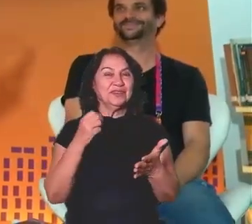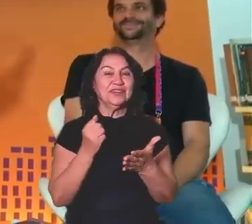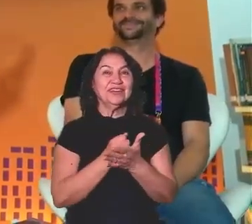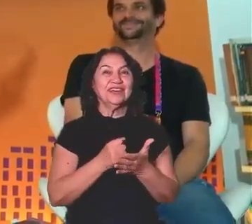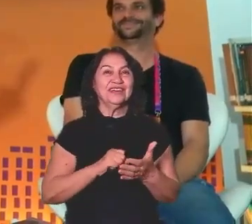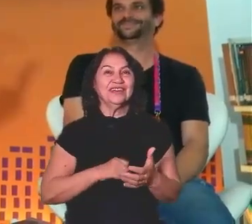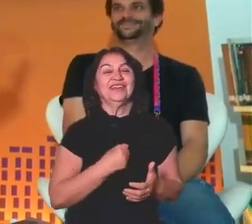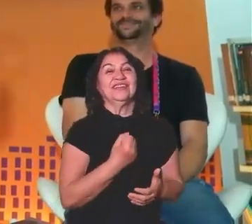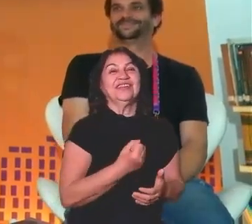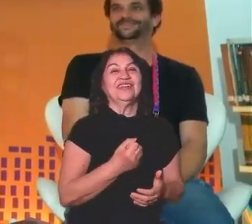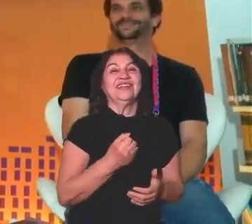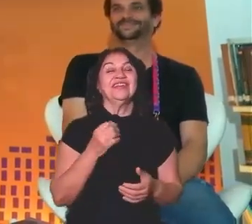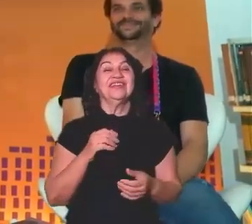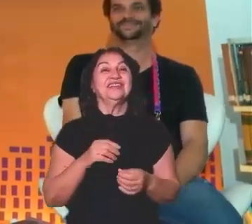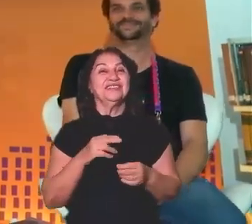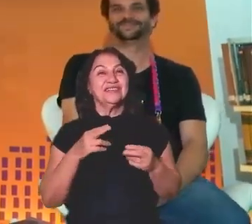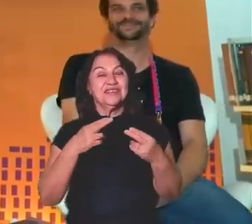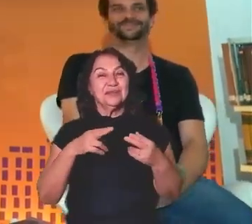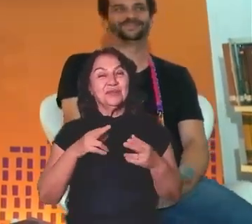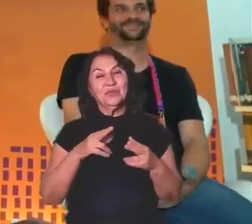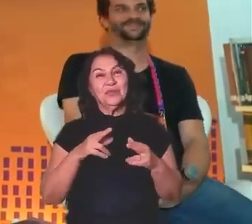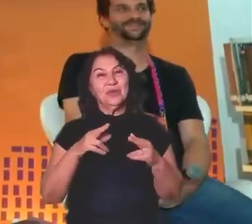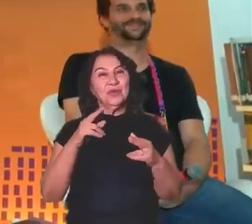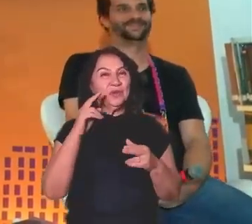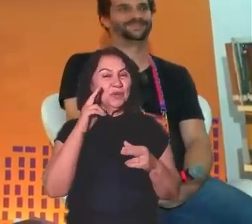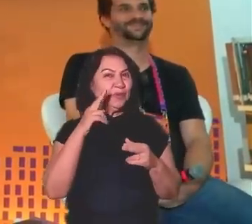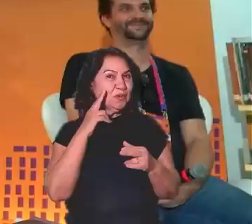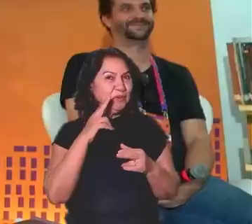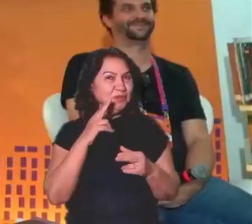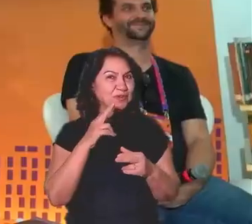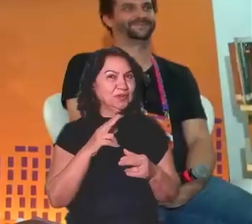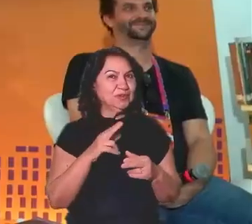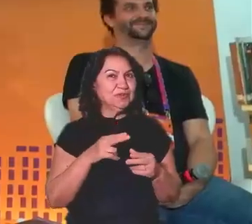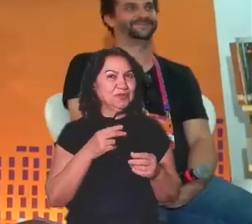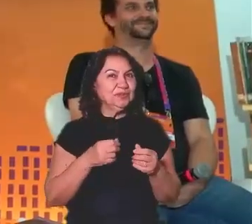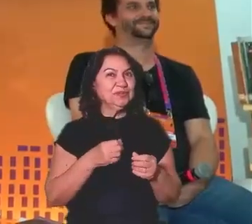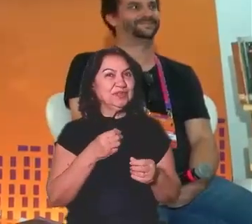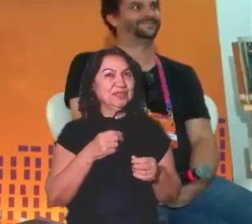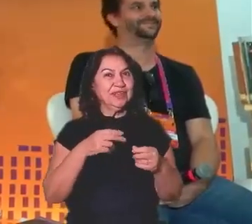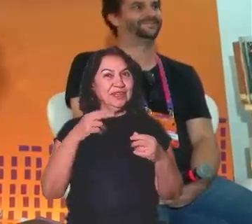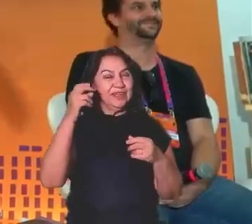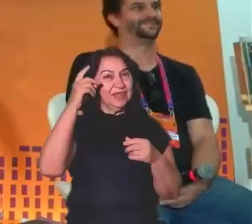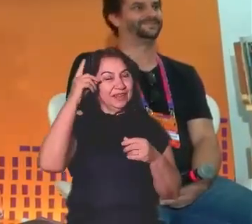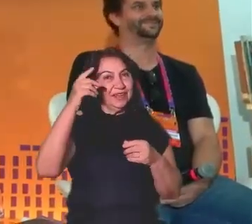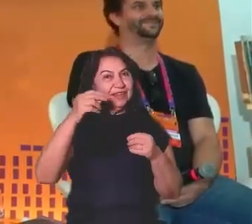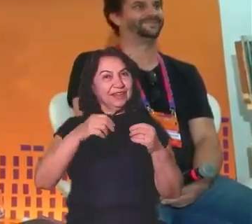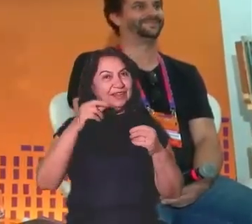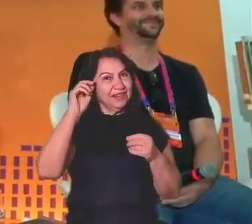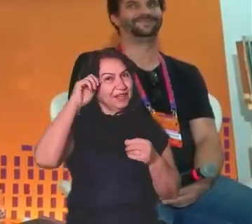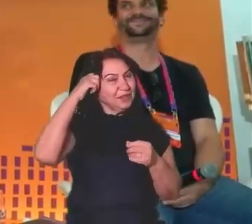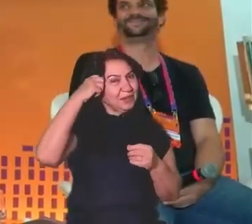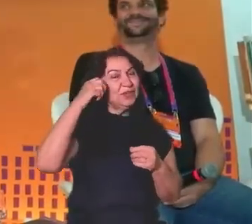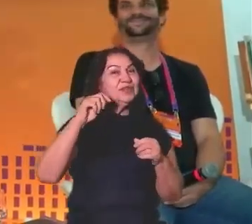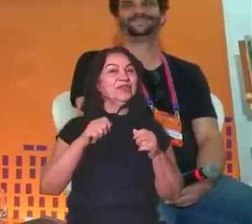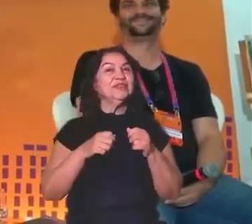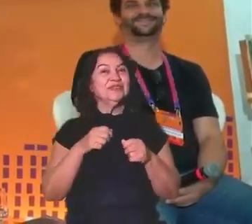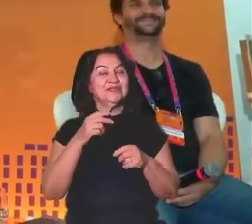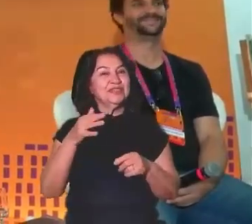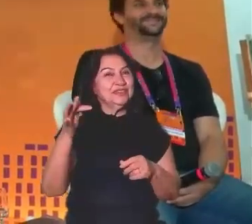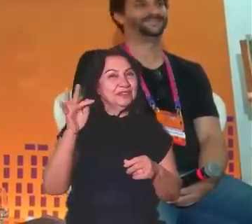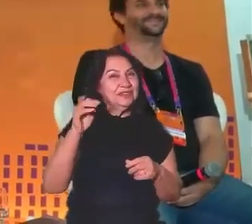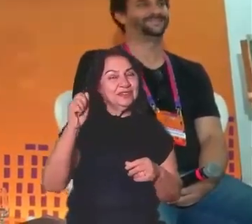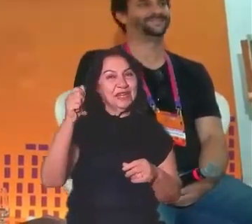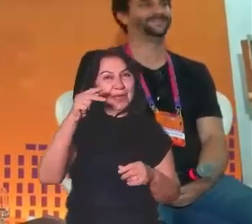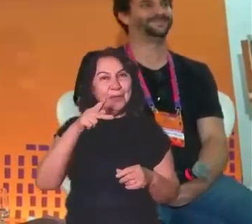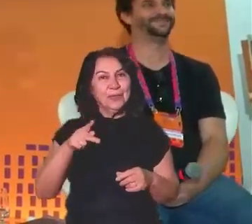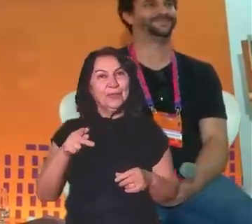mesmo que a rua ali é rude, essa aí é a minha virtude. Faço parte do hip hop, que é uma cultura que preserva a negritude. É isso, falando do rap,